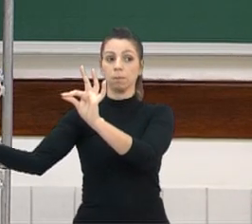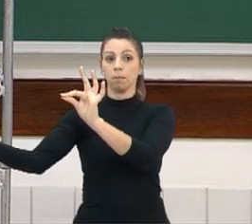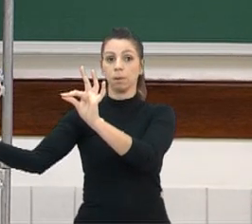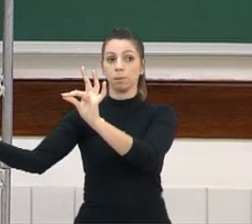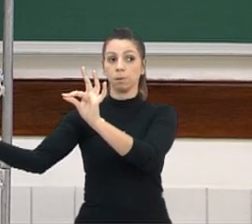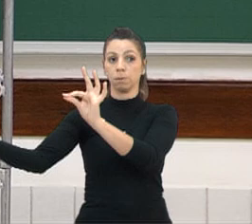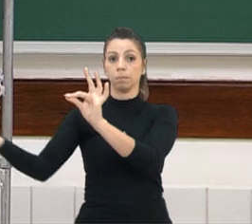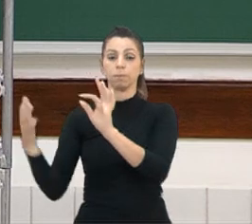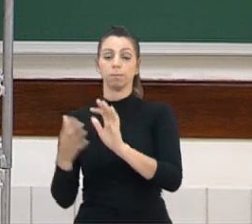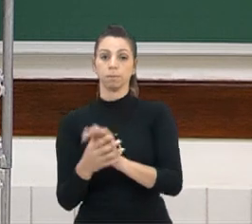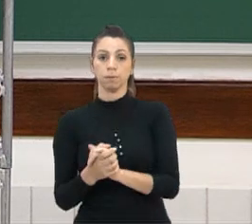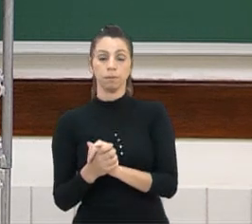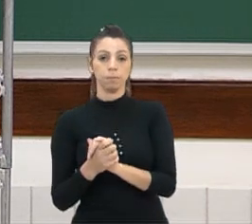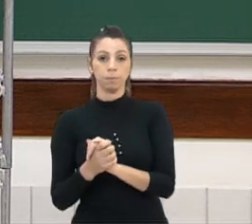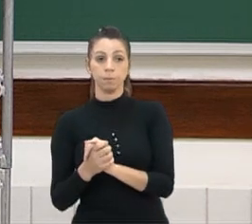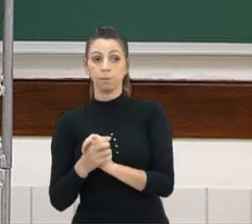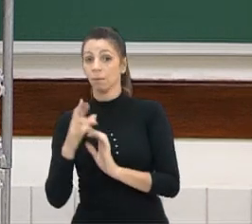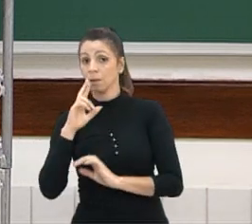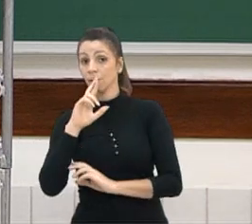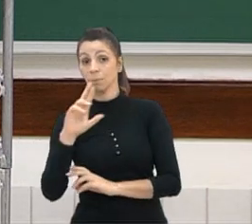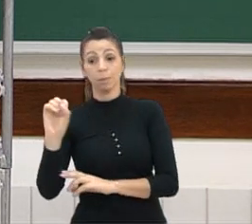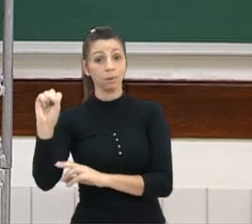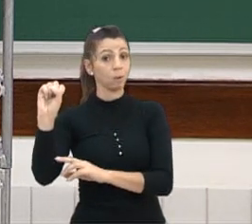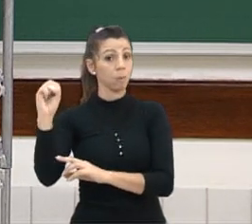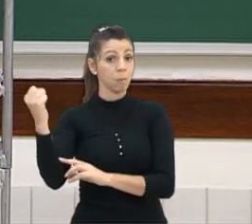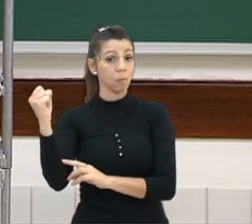Faltou um pouquinho.